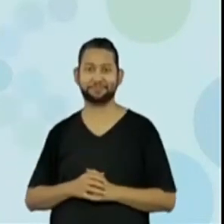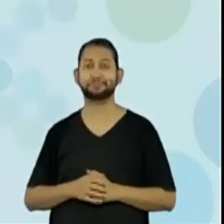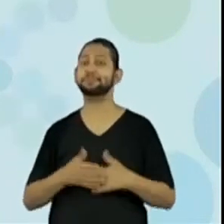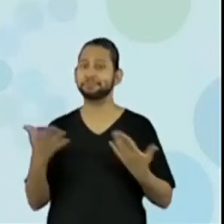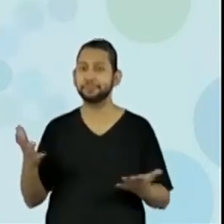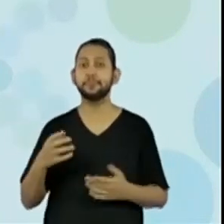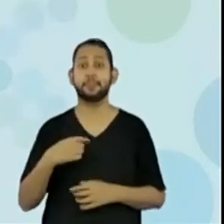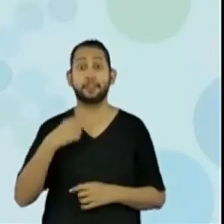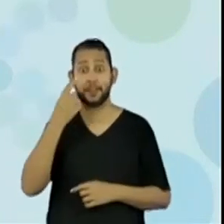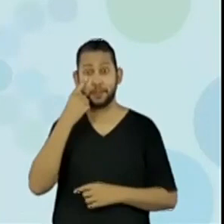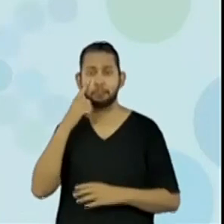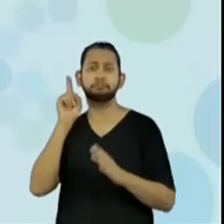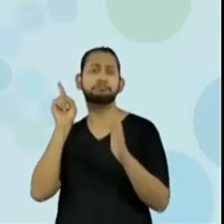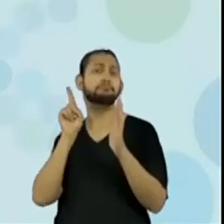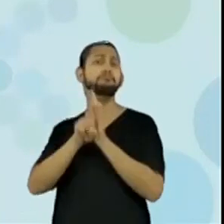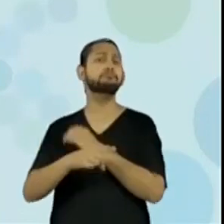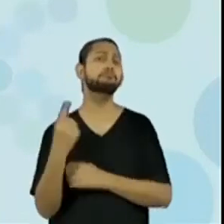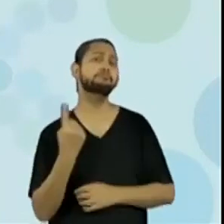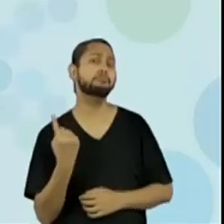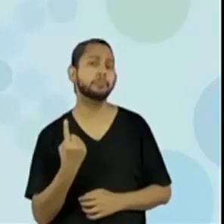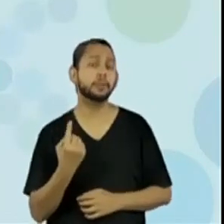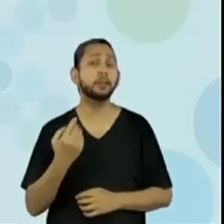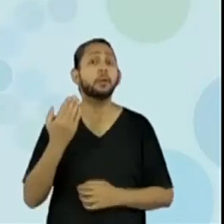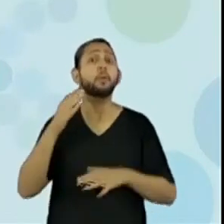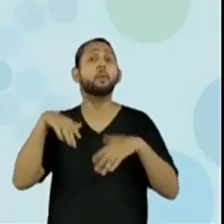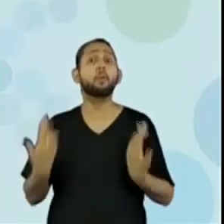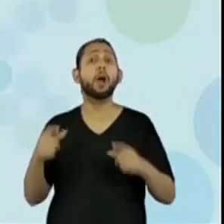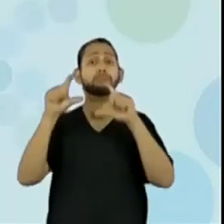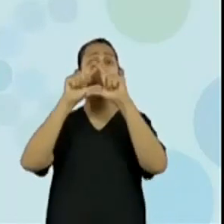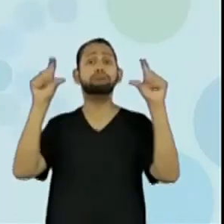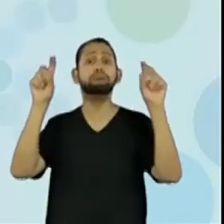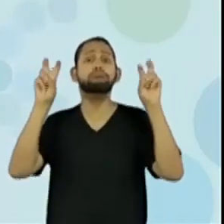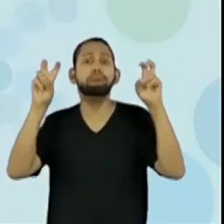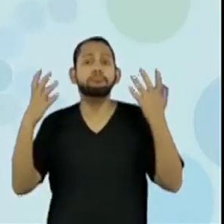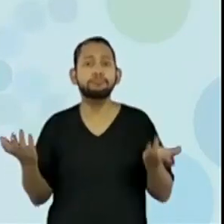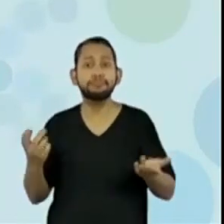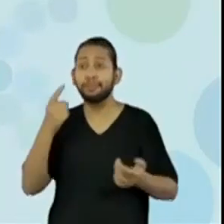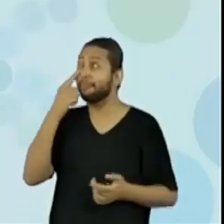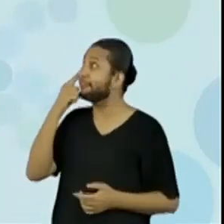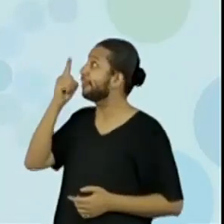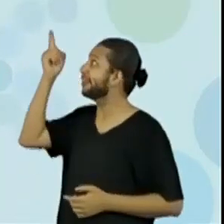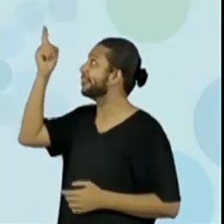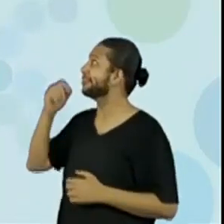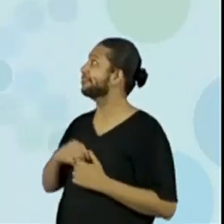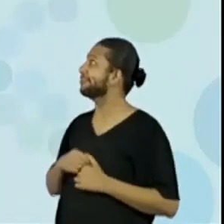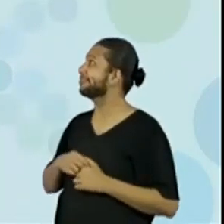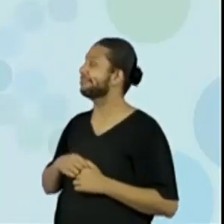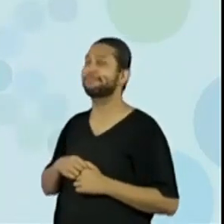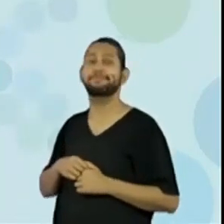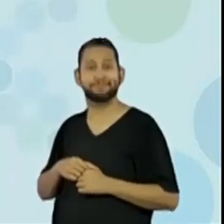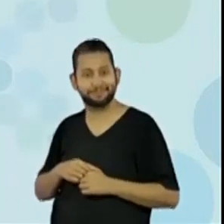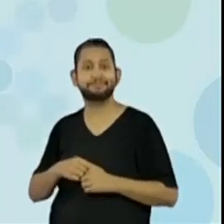Bom, na primeira questão, ele perguntou qual é o título, não é isso? Olha só o título aqui, gente.